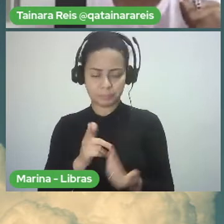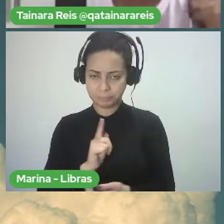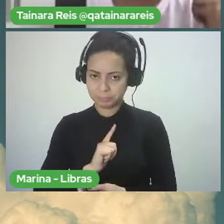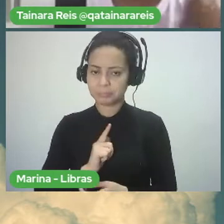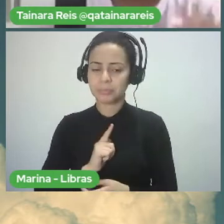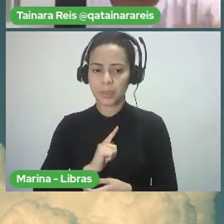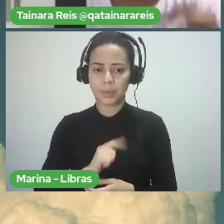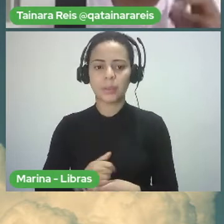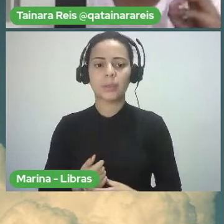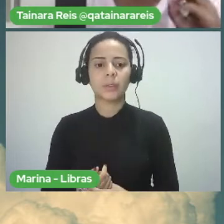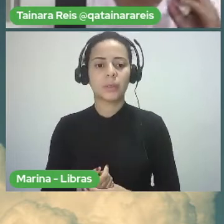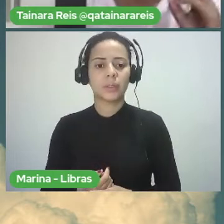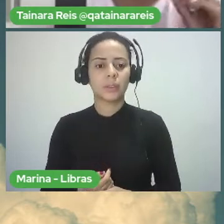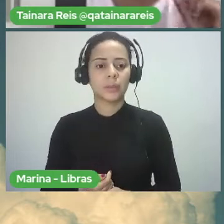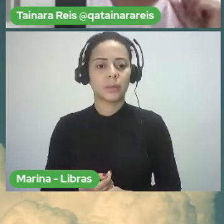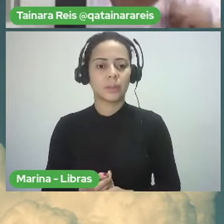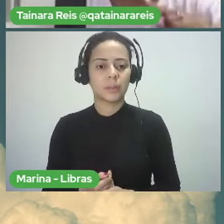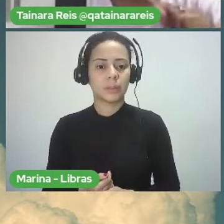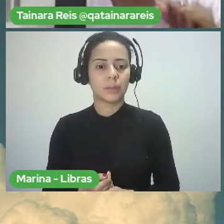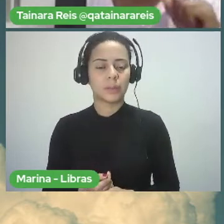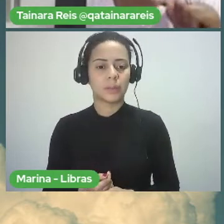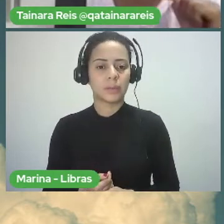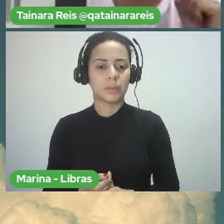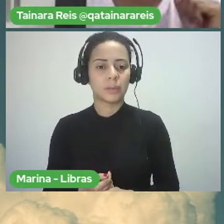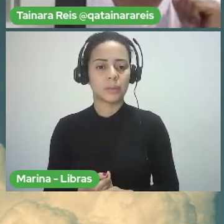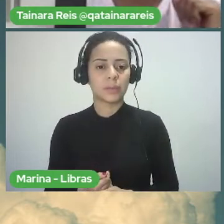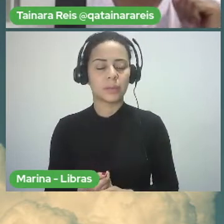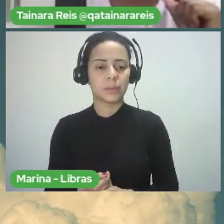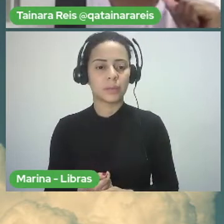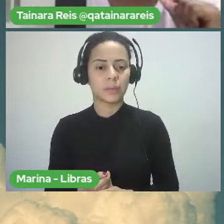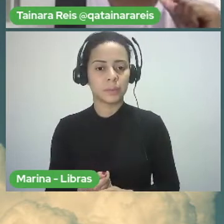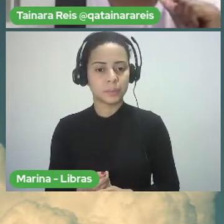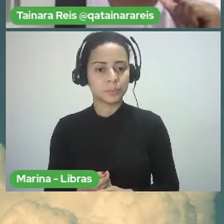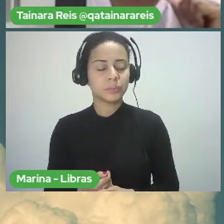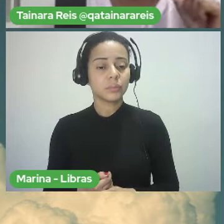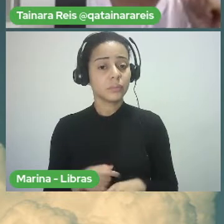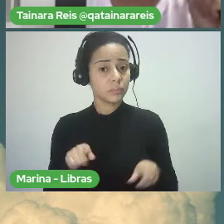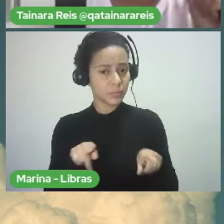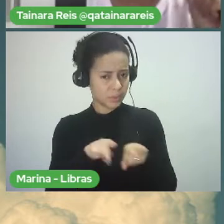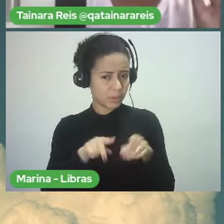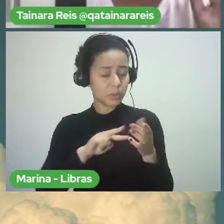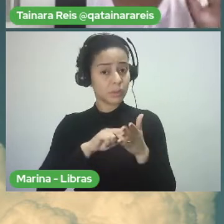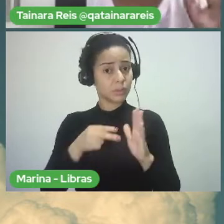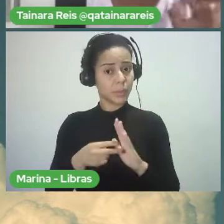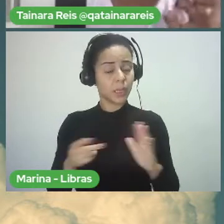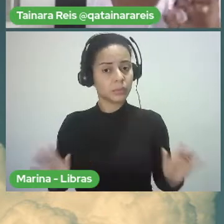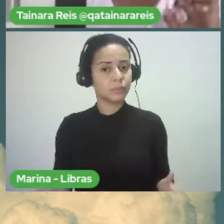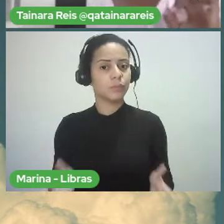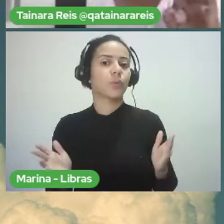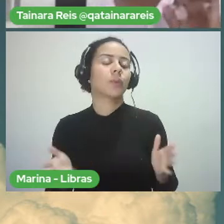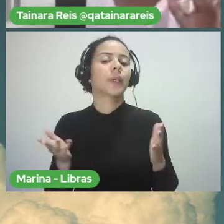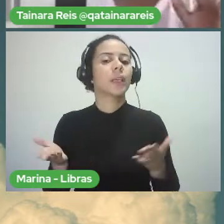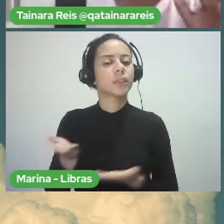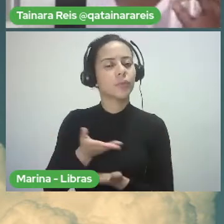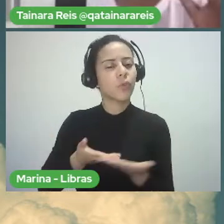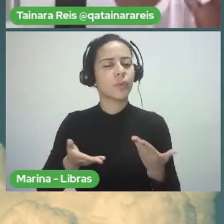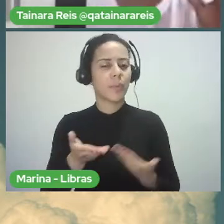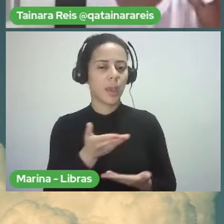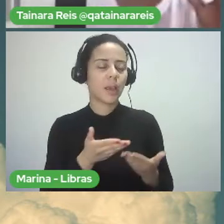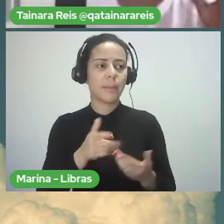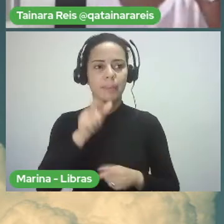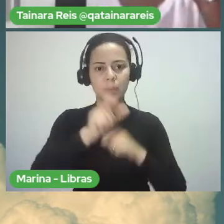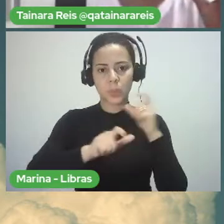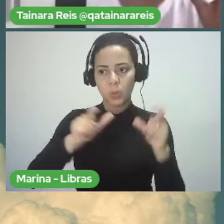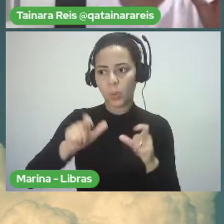é muito interessante. Outro ponto é promover o envolvimento da cliente. Então, quem a gente quer,